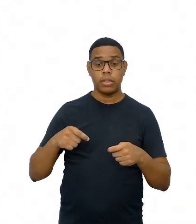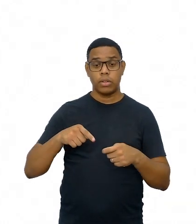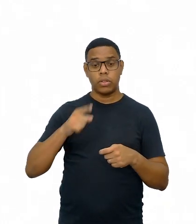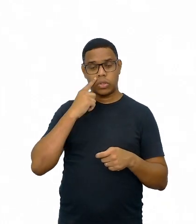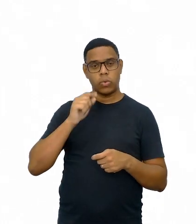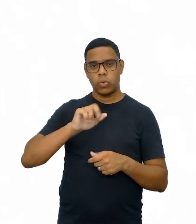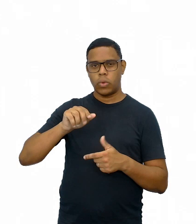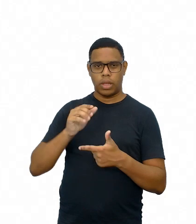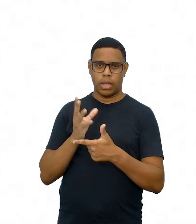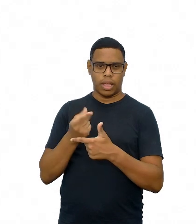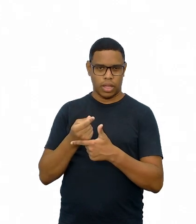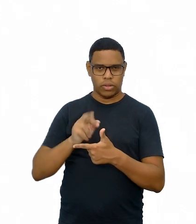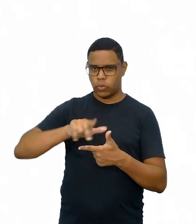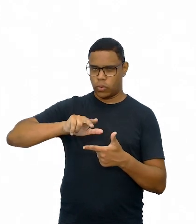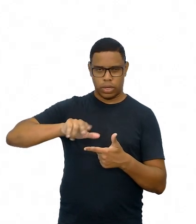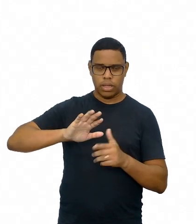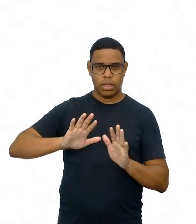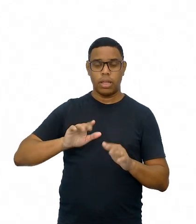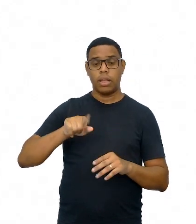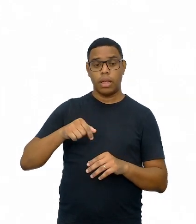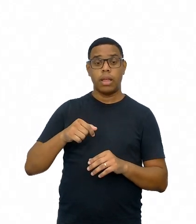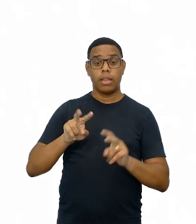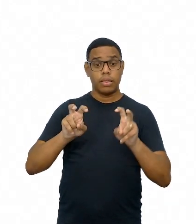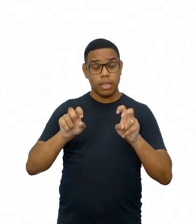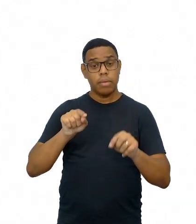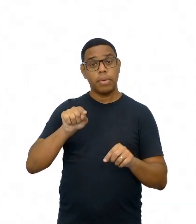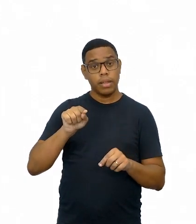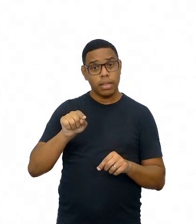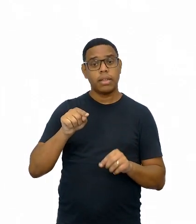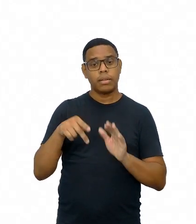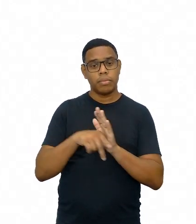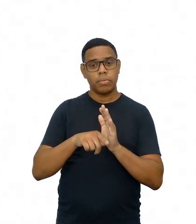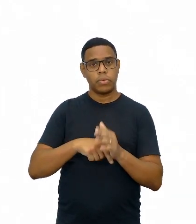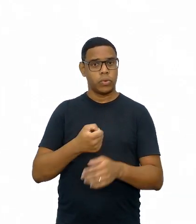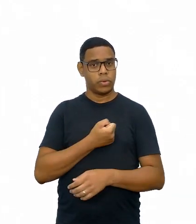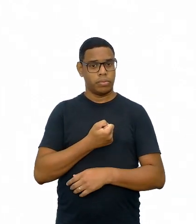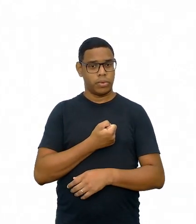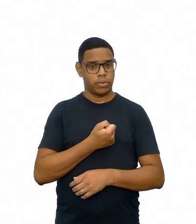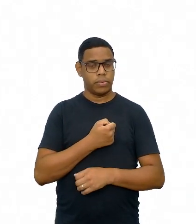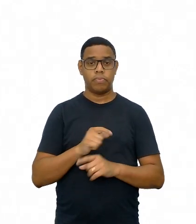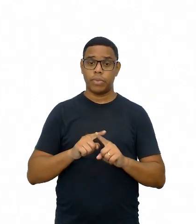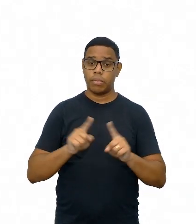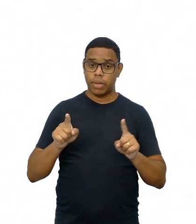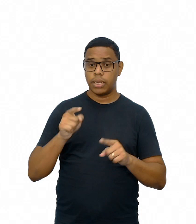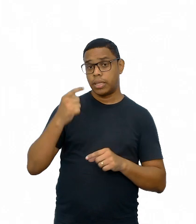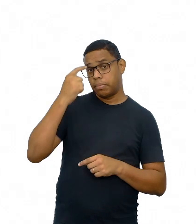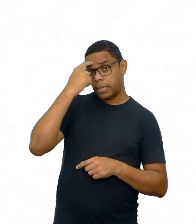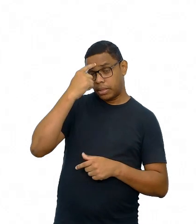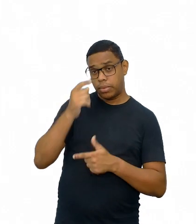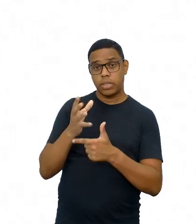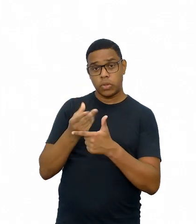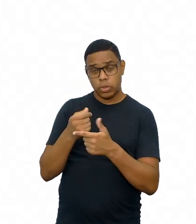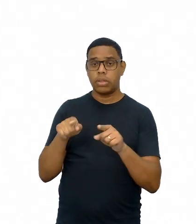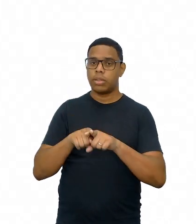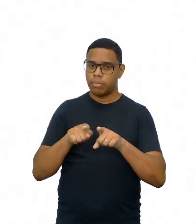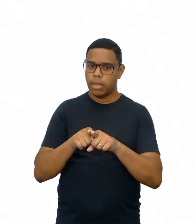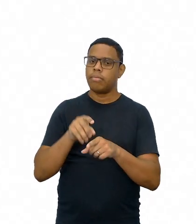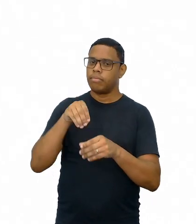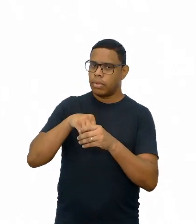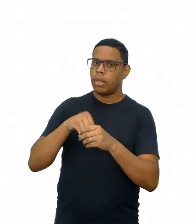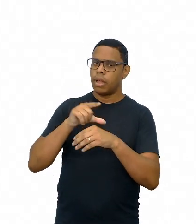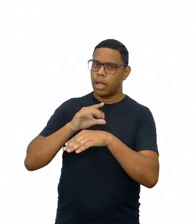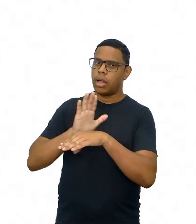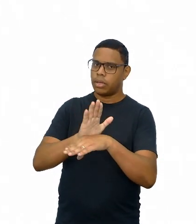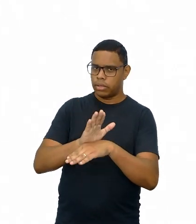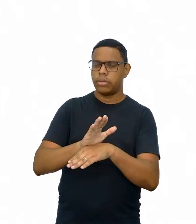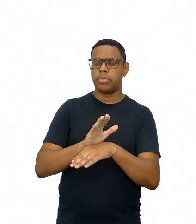de álgebra, né, é também da unidade temática de números, mas o pensamento algébrico também está